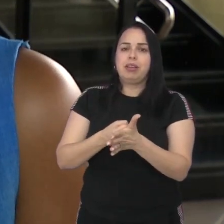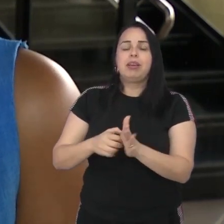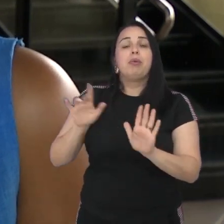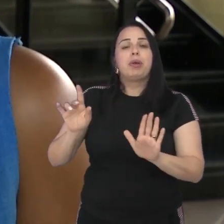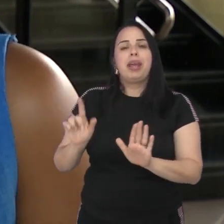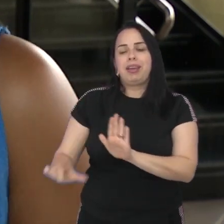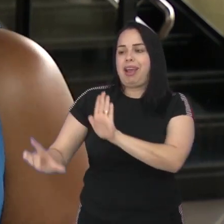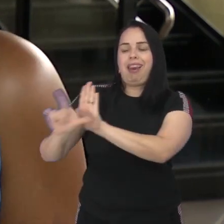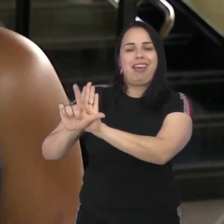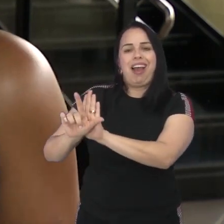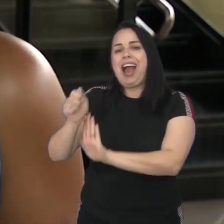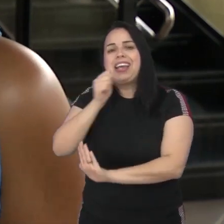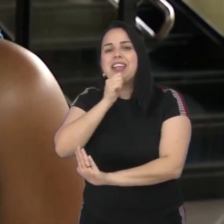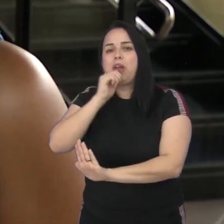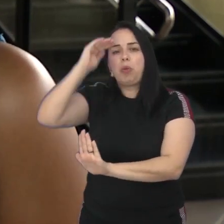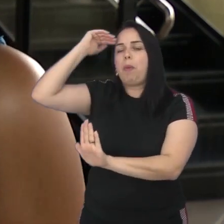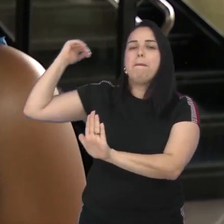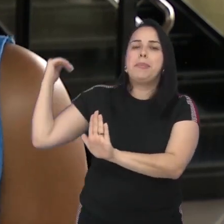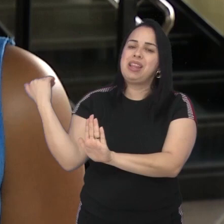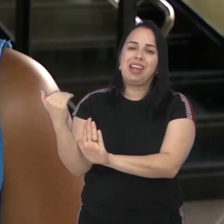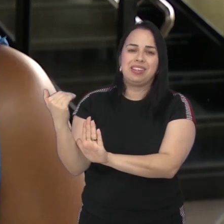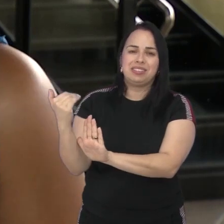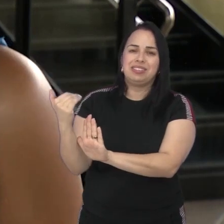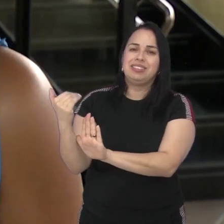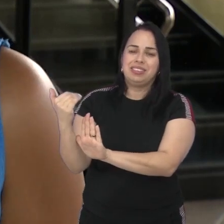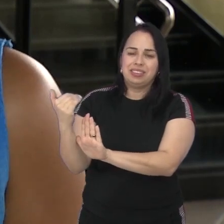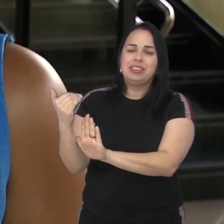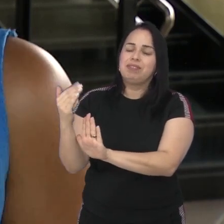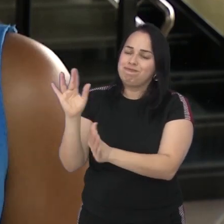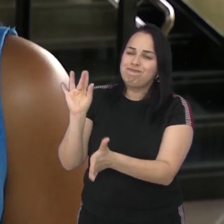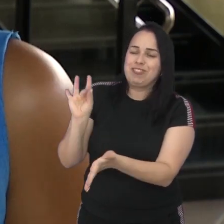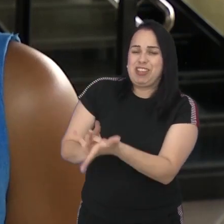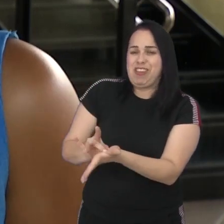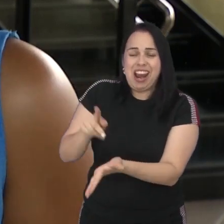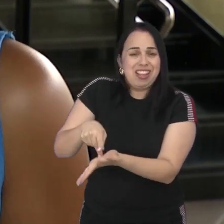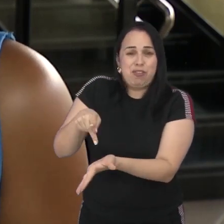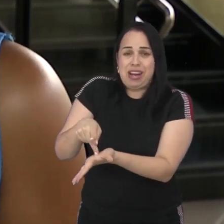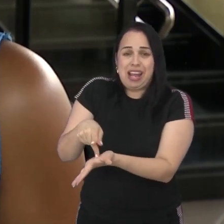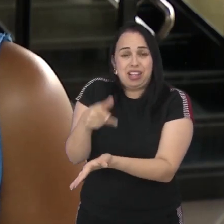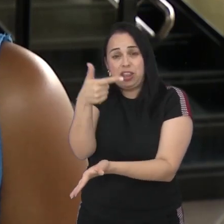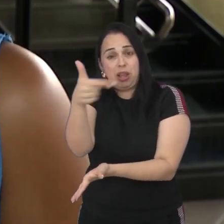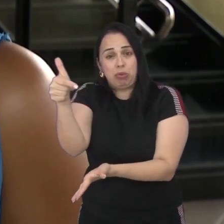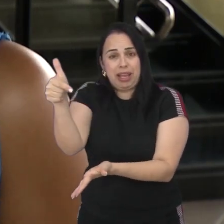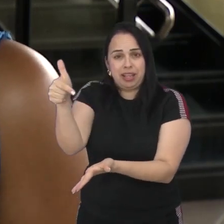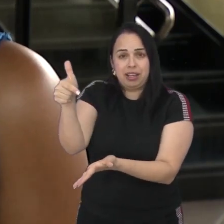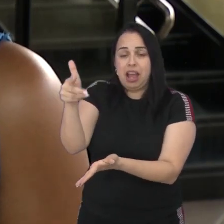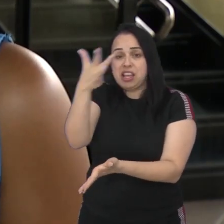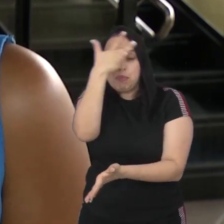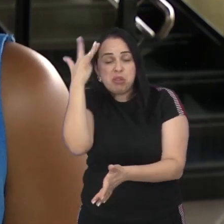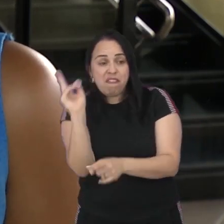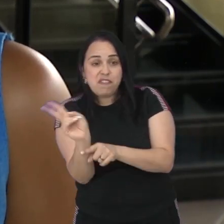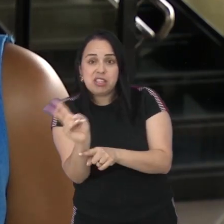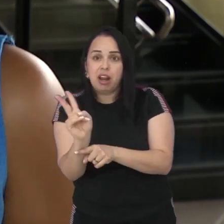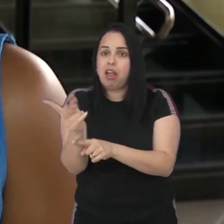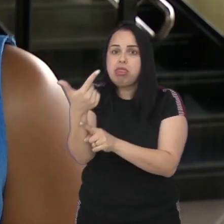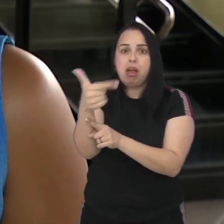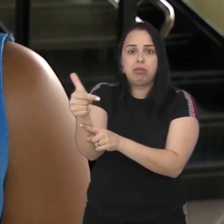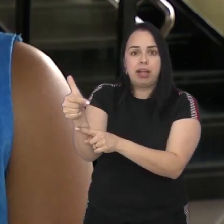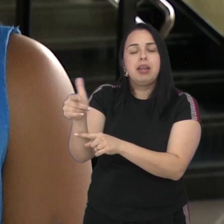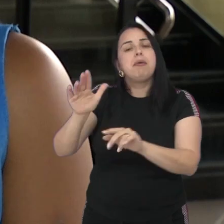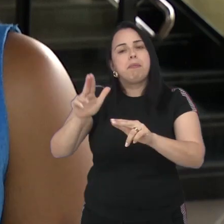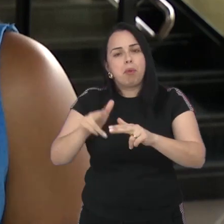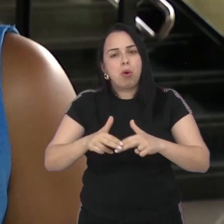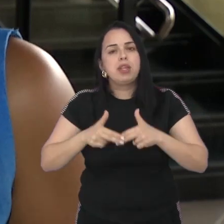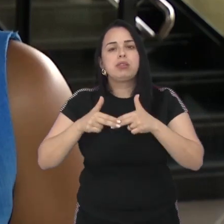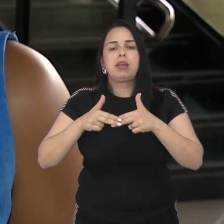não são garantidas, né? Que é a aplicação da lei, por exemplo, que não está em vigor de certa forma, né? Não existe, não há quem fiscalize. Então